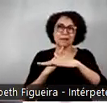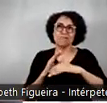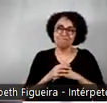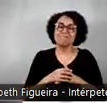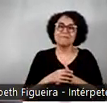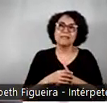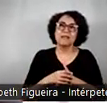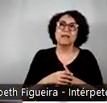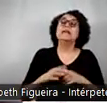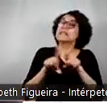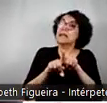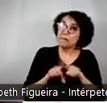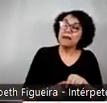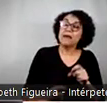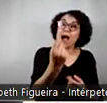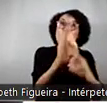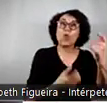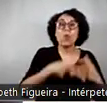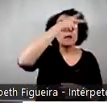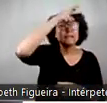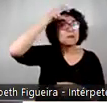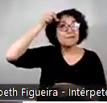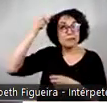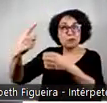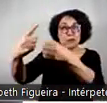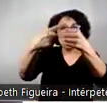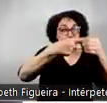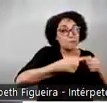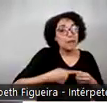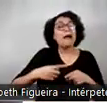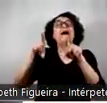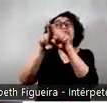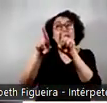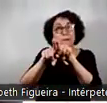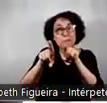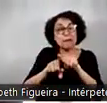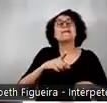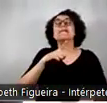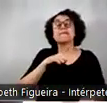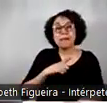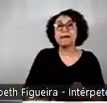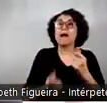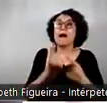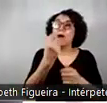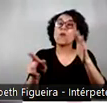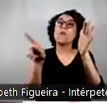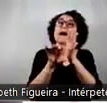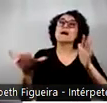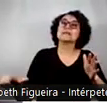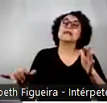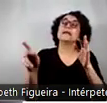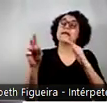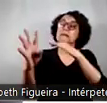alguns municípios também. Então, lembrando que São Paulo, né, foi o primeiro município, né, a poder implementar, né, uma lei de